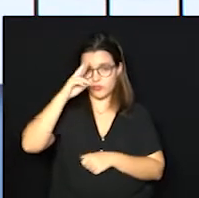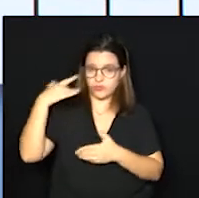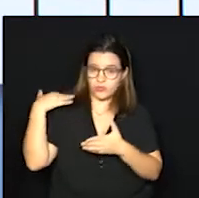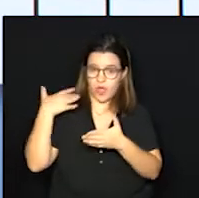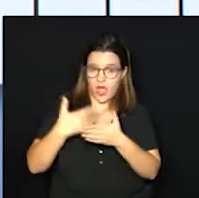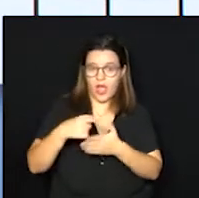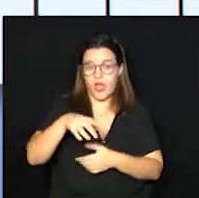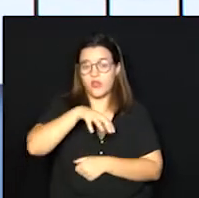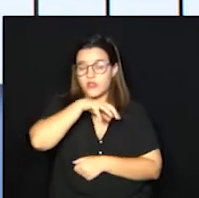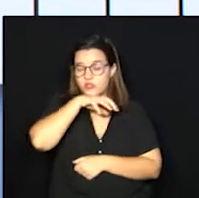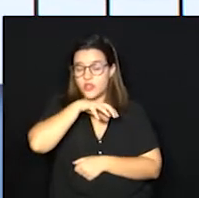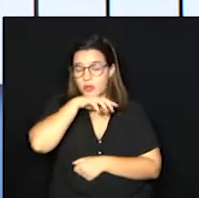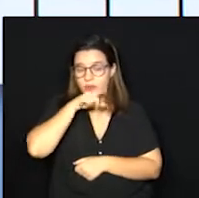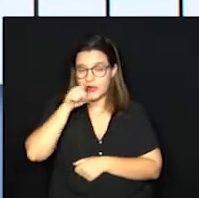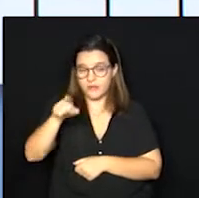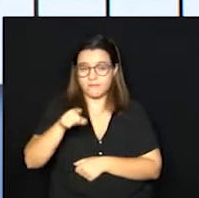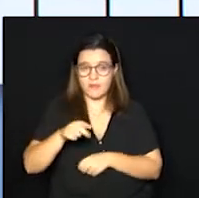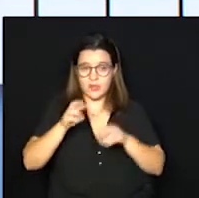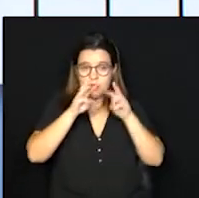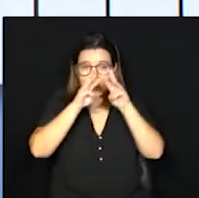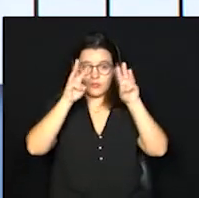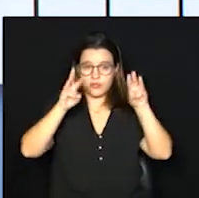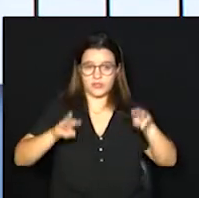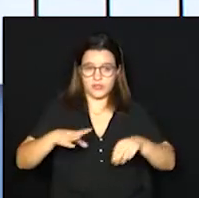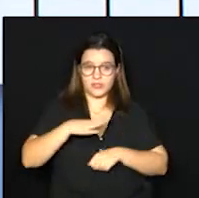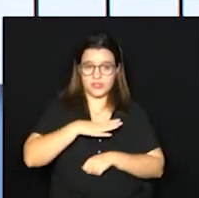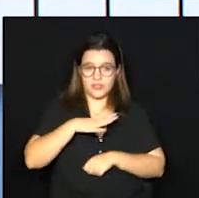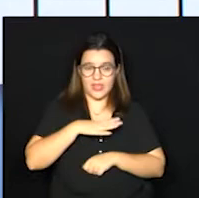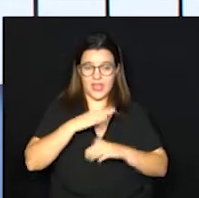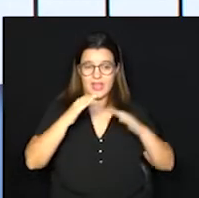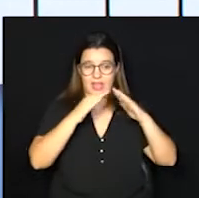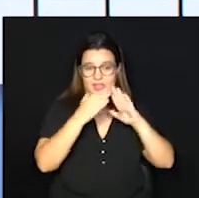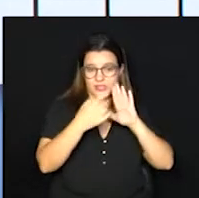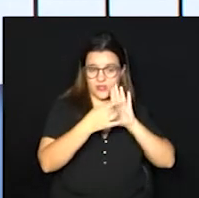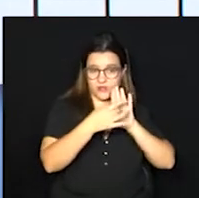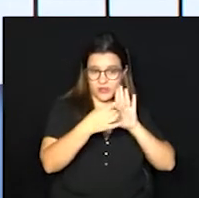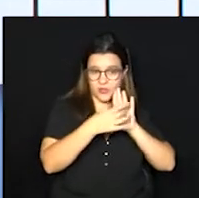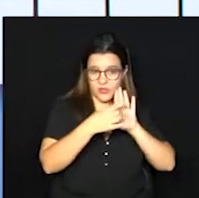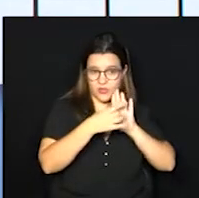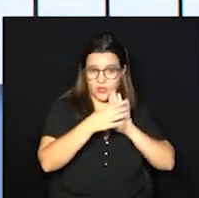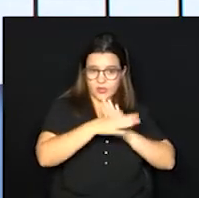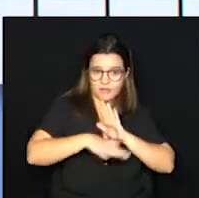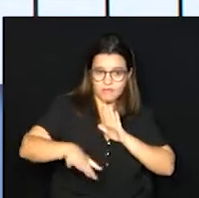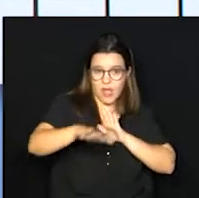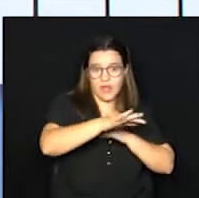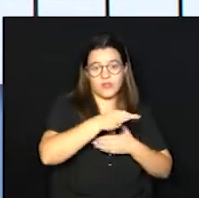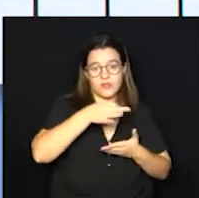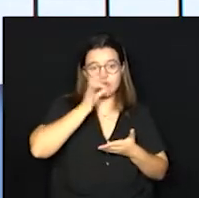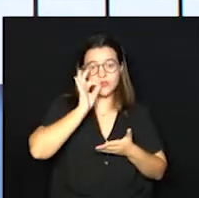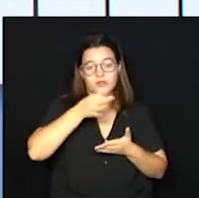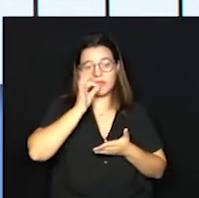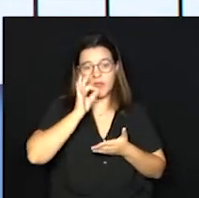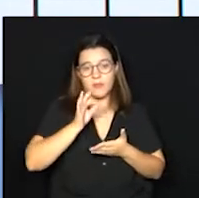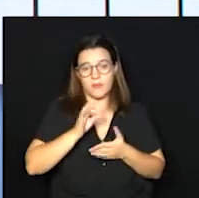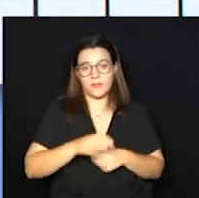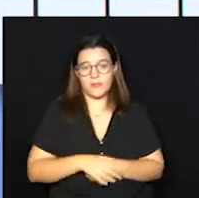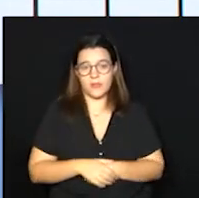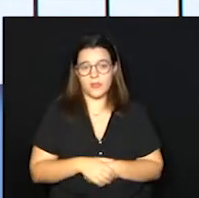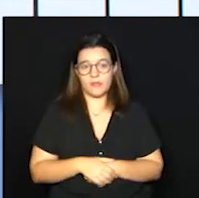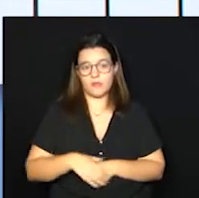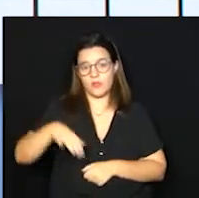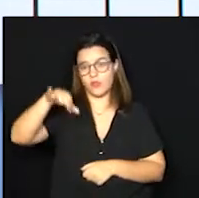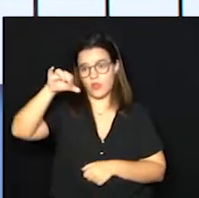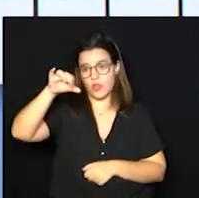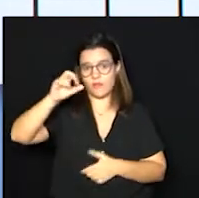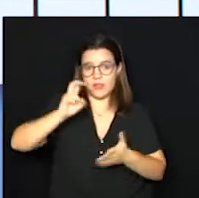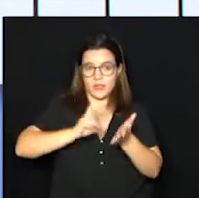do Jequitibás, e o Museu da Cidade, que é na Casa de Vidro, ali também no Lago do Café, eles abrem das